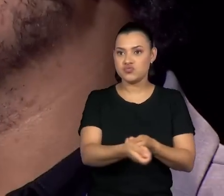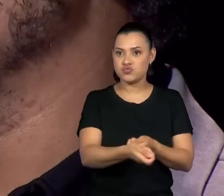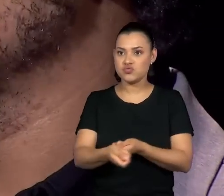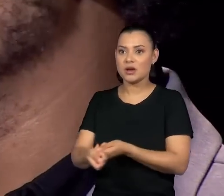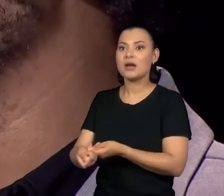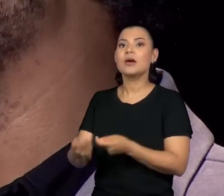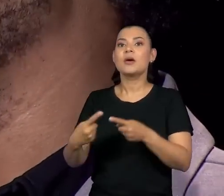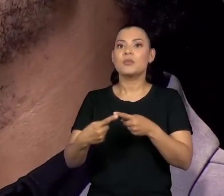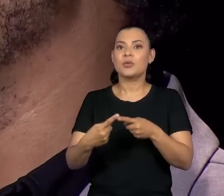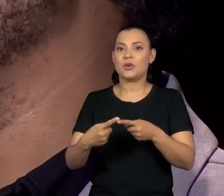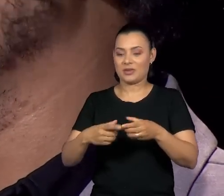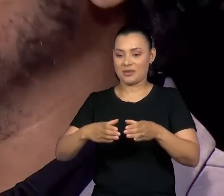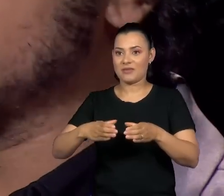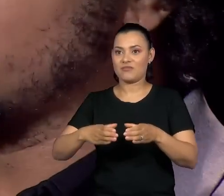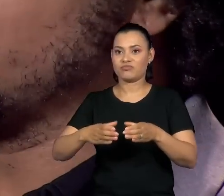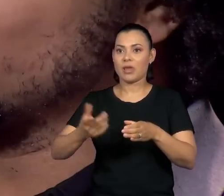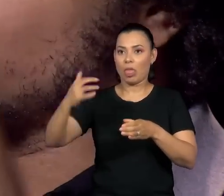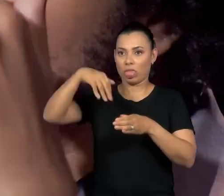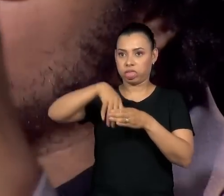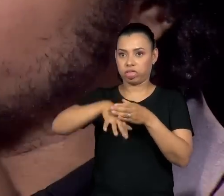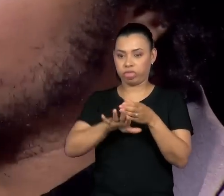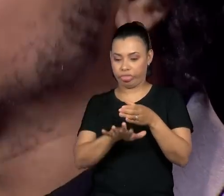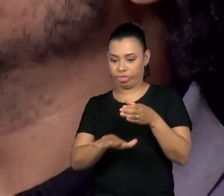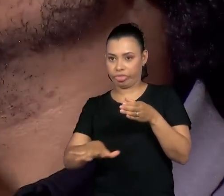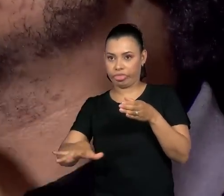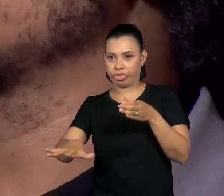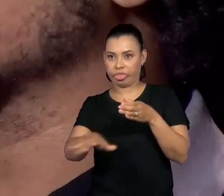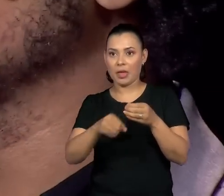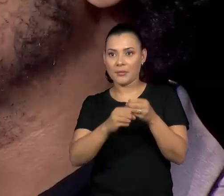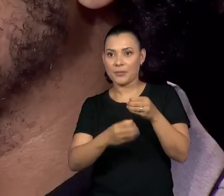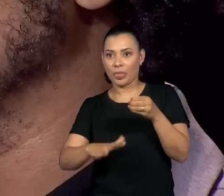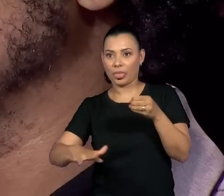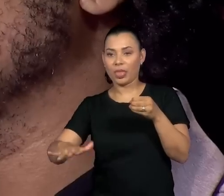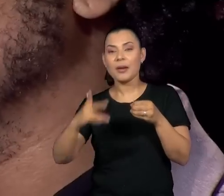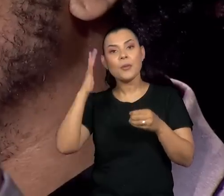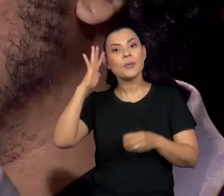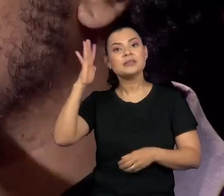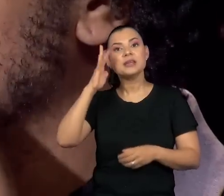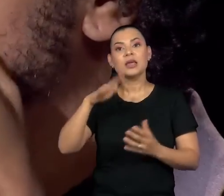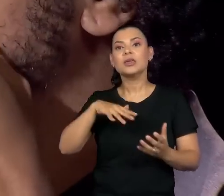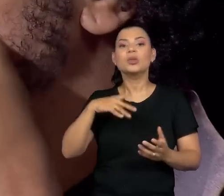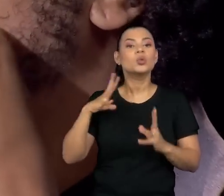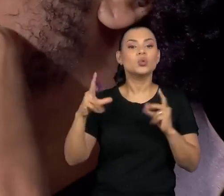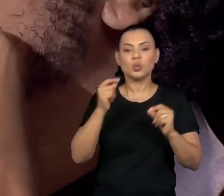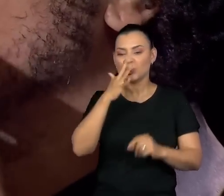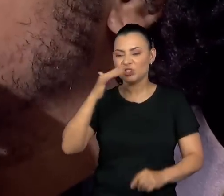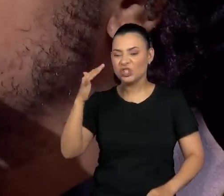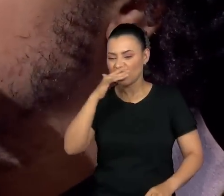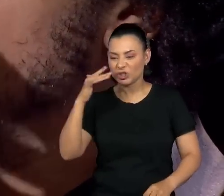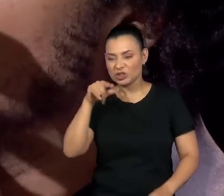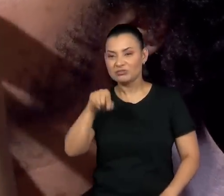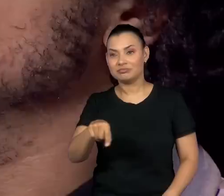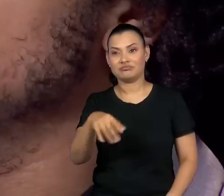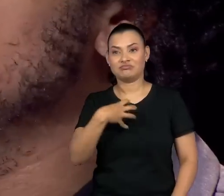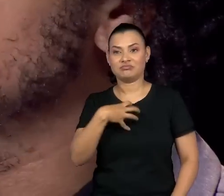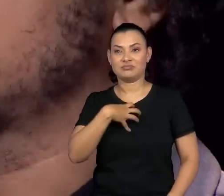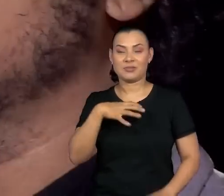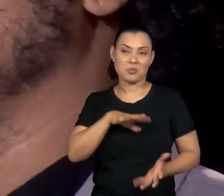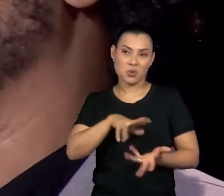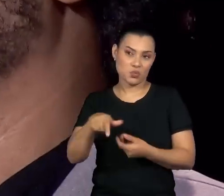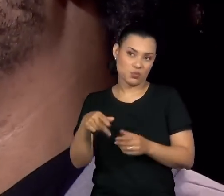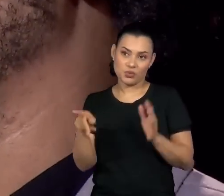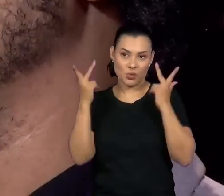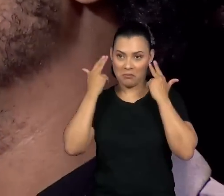do esgotamento sanitário, e eu acreditei durante muito tempo que o mundo tinha aquele cheiro. Então eu era uma criança que eu vivi muitos